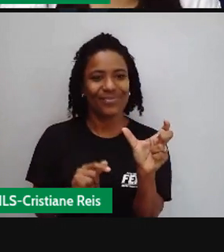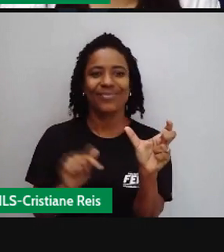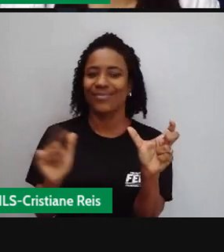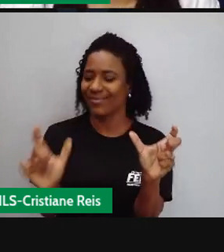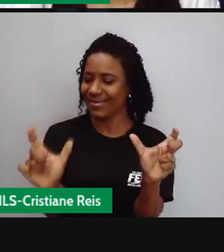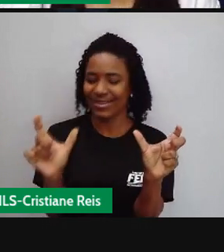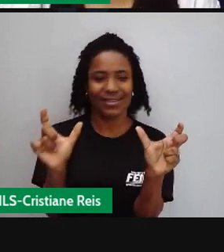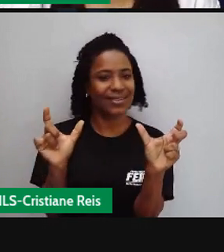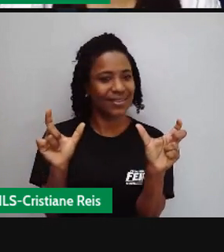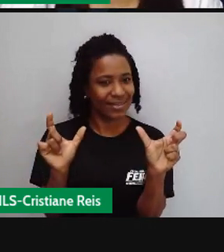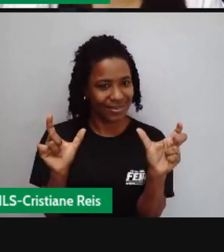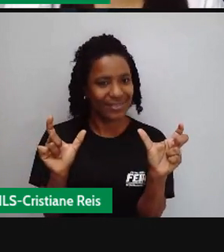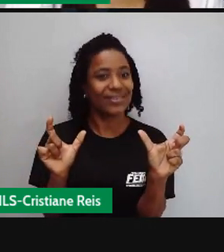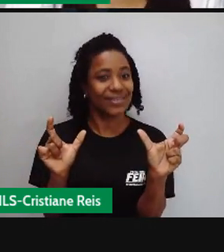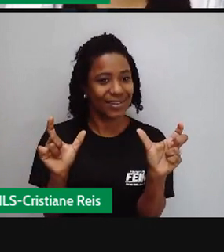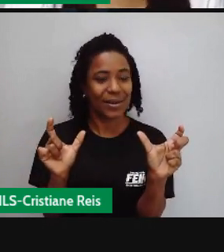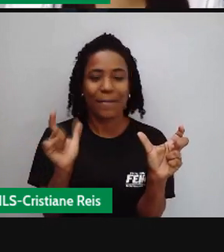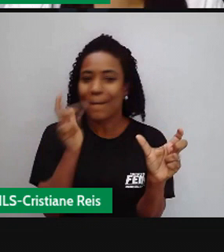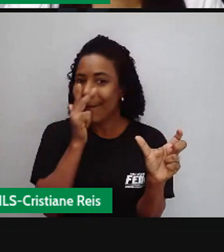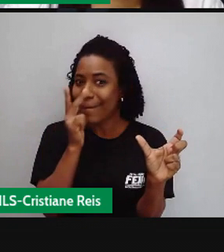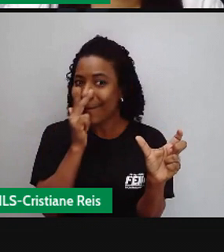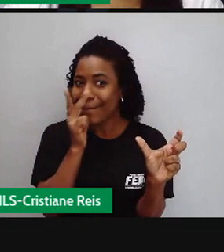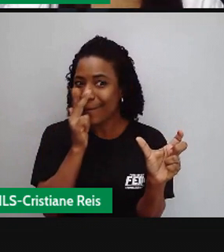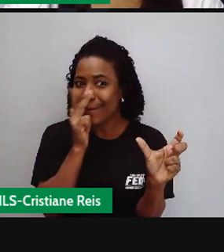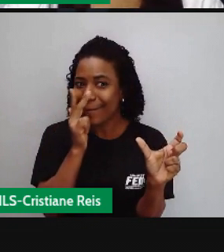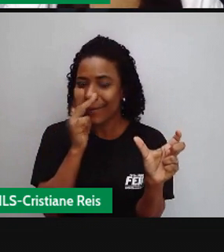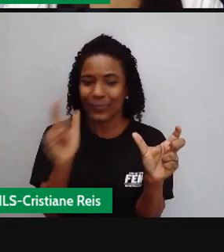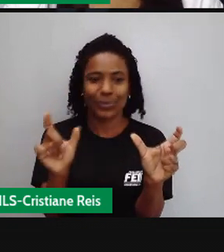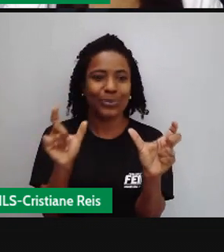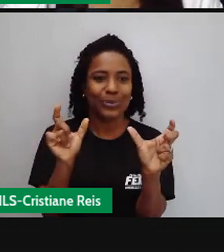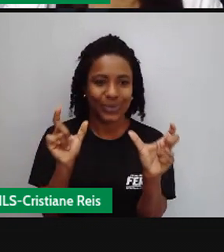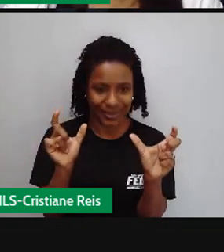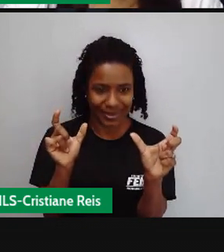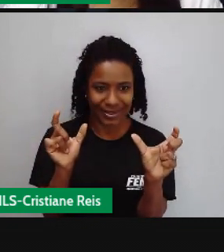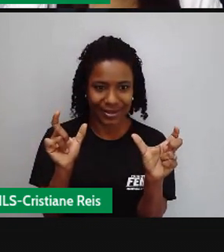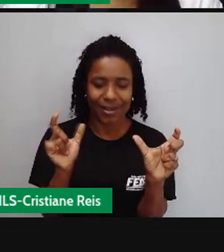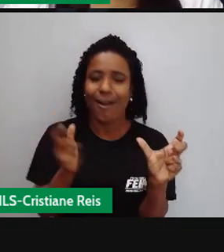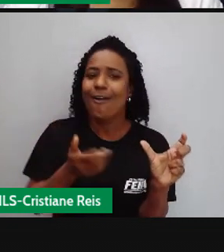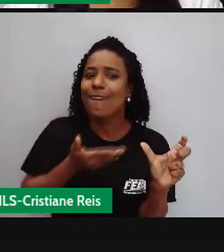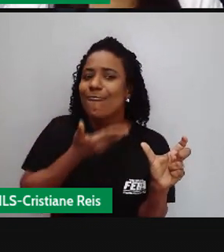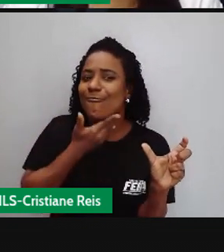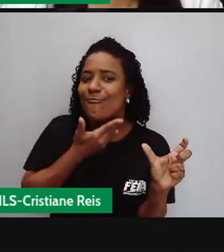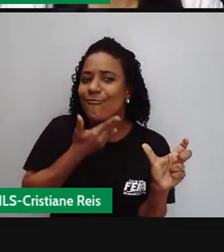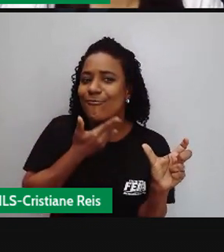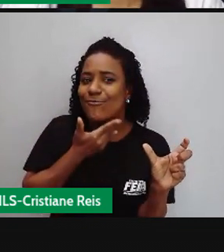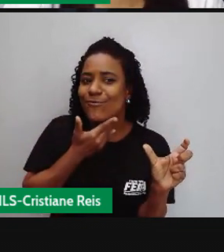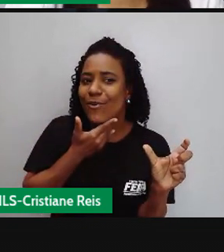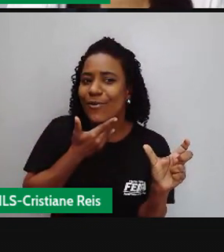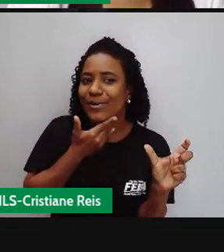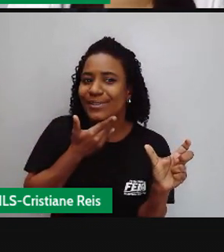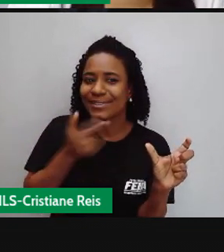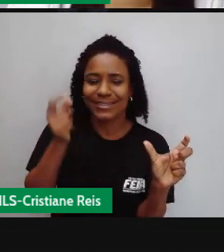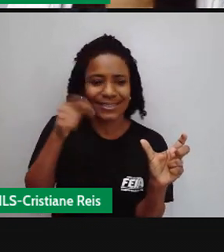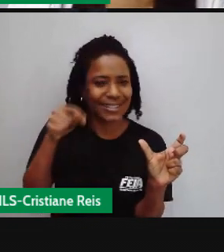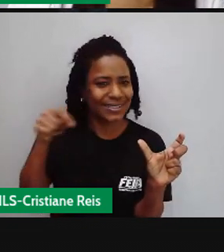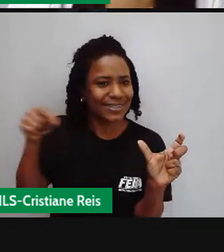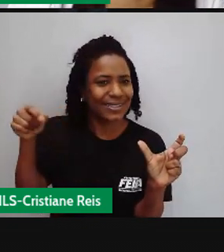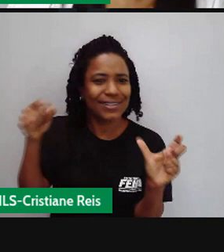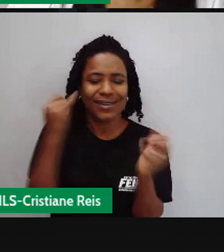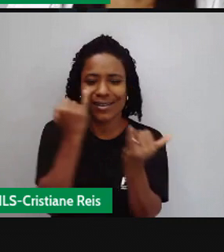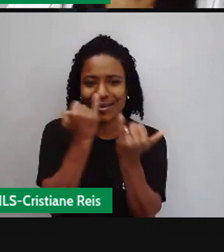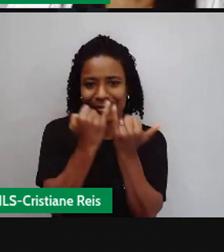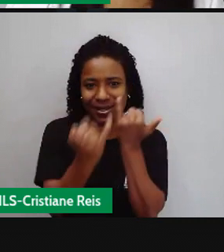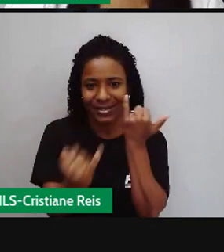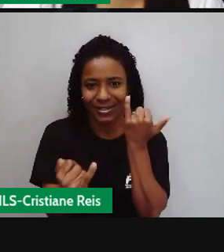letra U. E a forma de falar também é parecida. São palavras parônimas. Mas comprimento